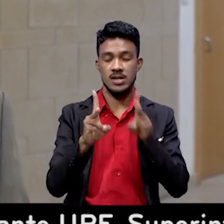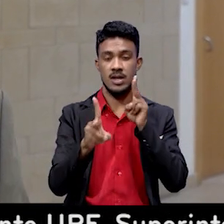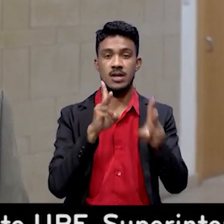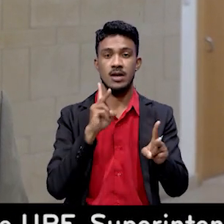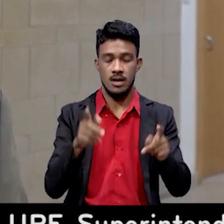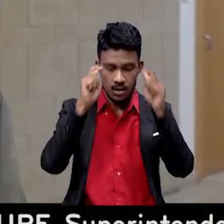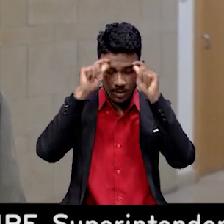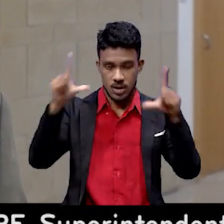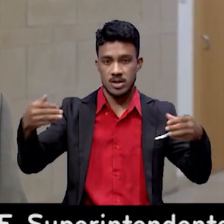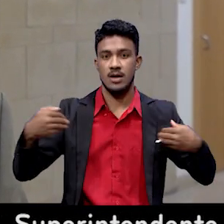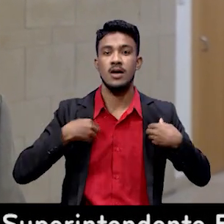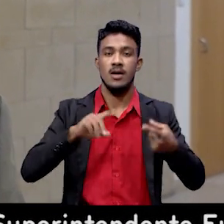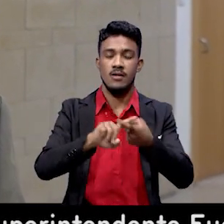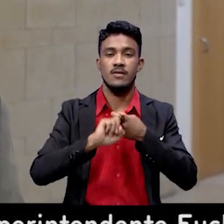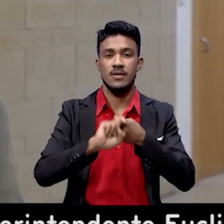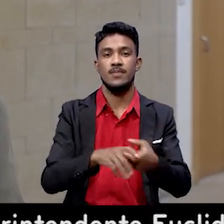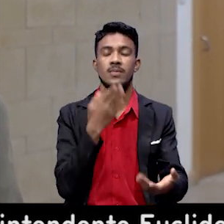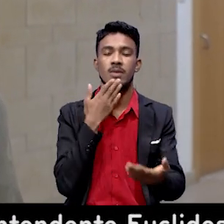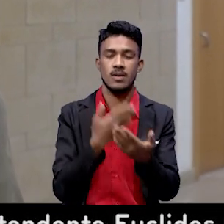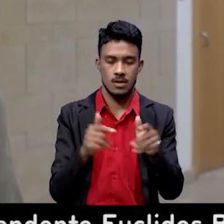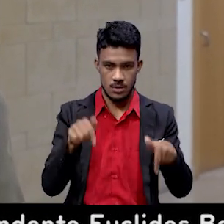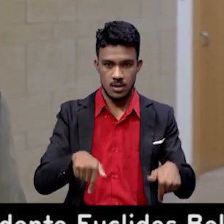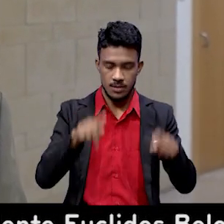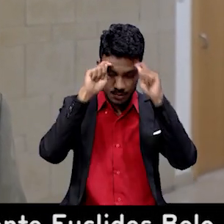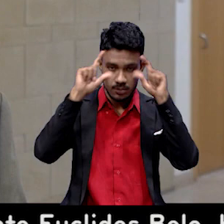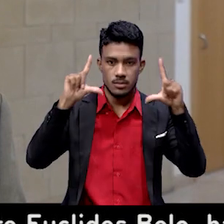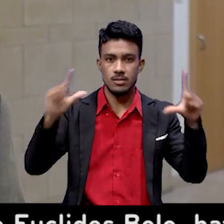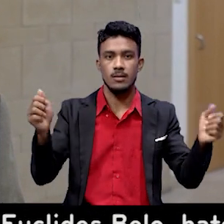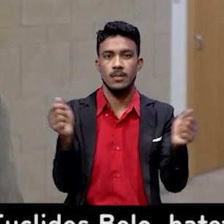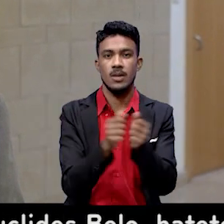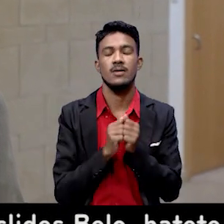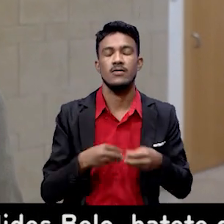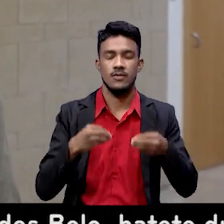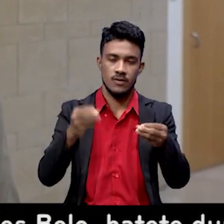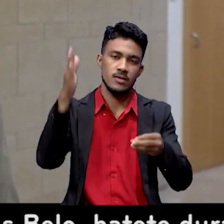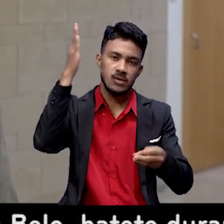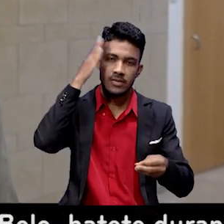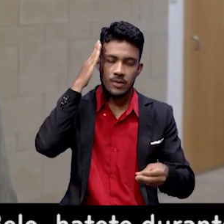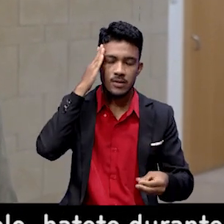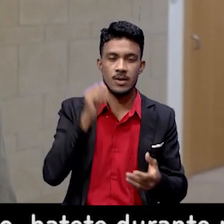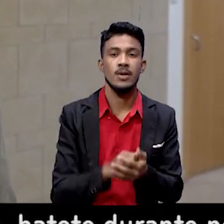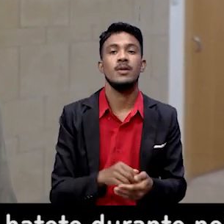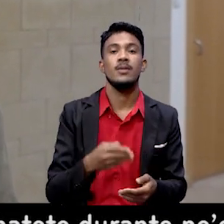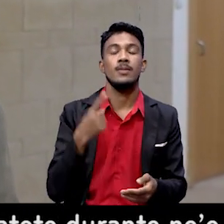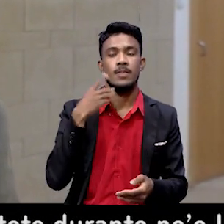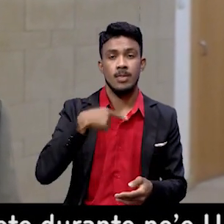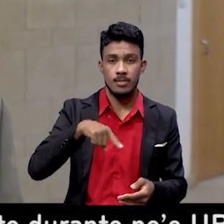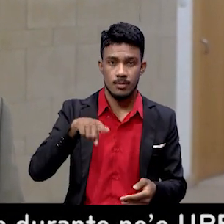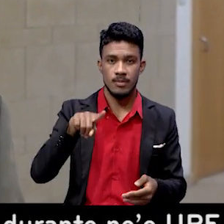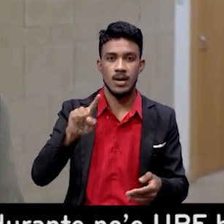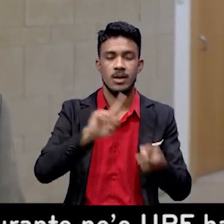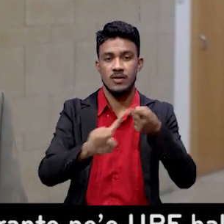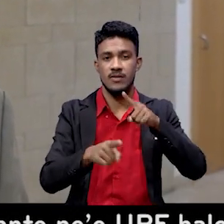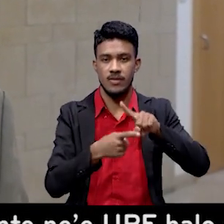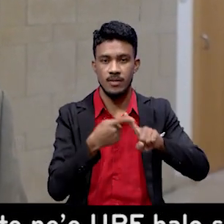Ea relação dia que teve essa povo tema resta uma bota Clara me sentir condolência ba amigos